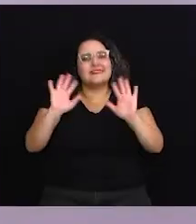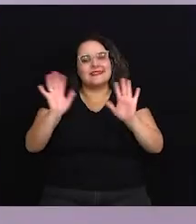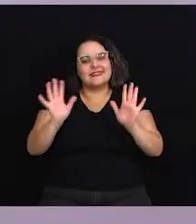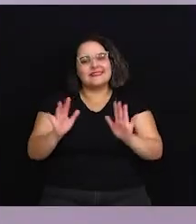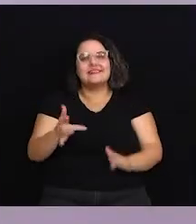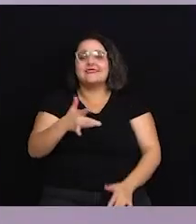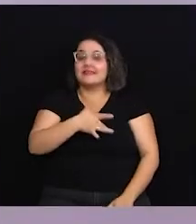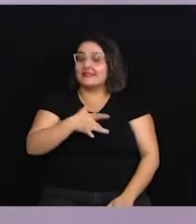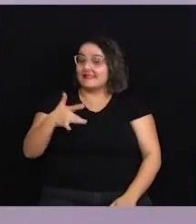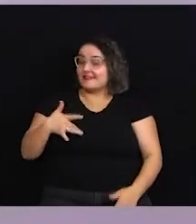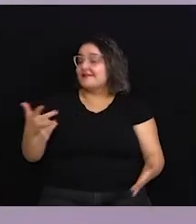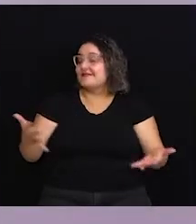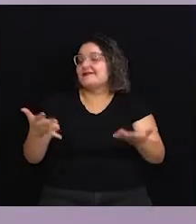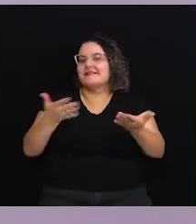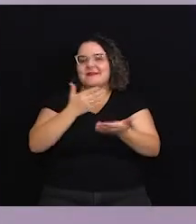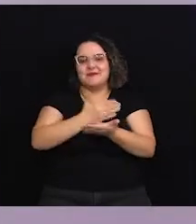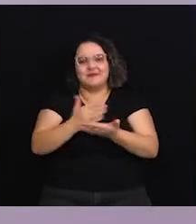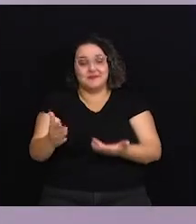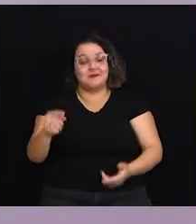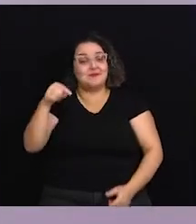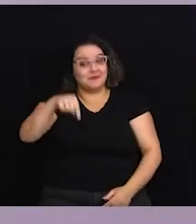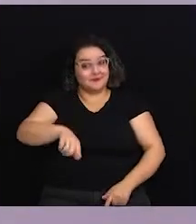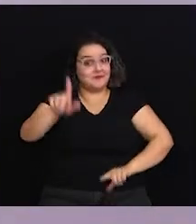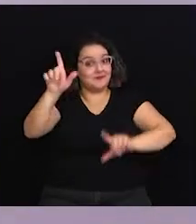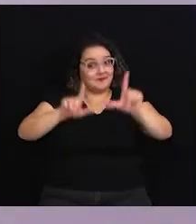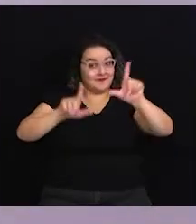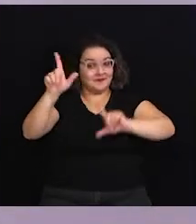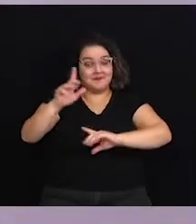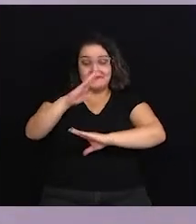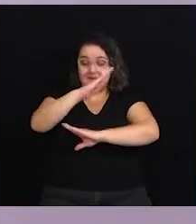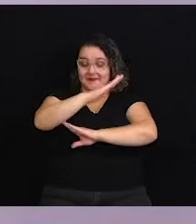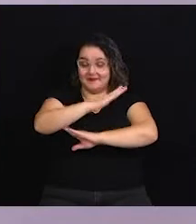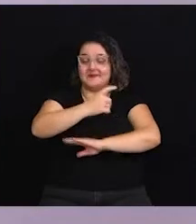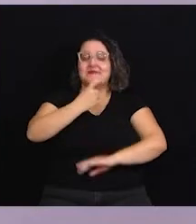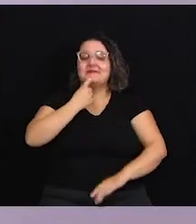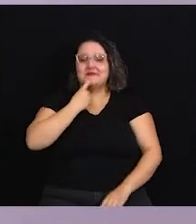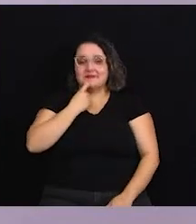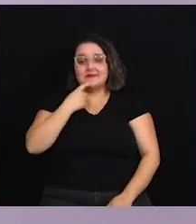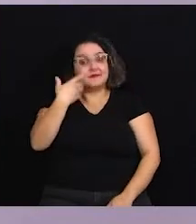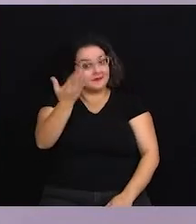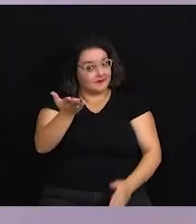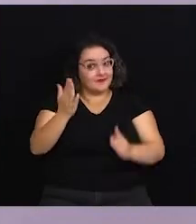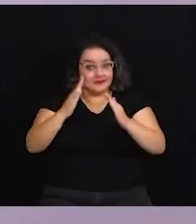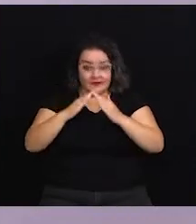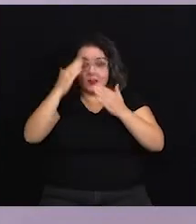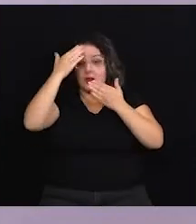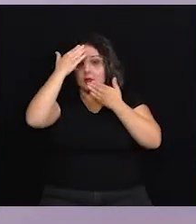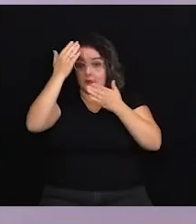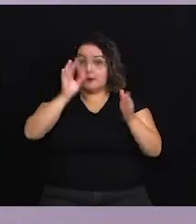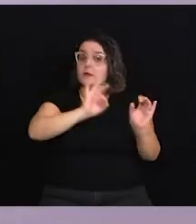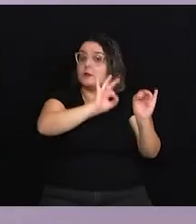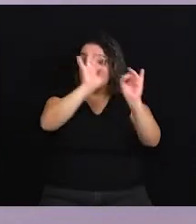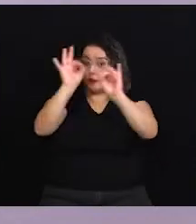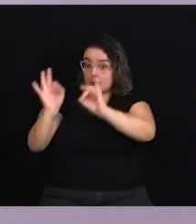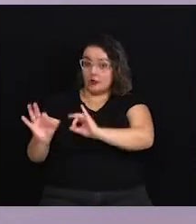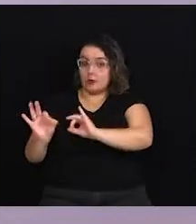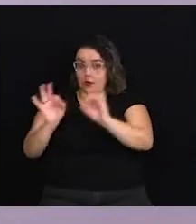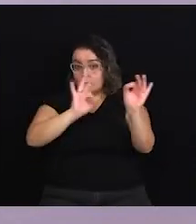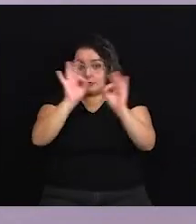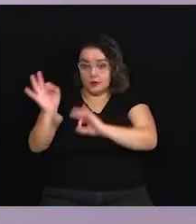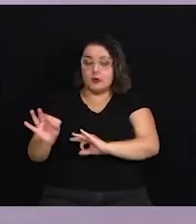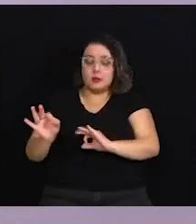o Olá mais um saúde a vida Começando aqui pela tela da TV Câmara Campinas a você de casa muito obrigada pela sua companhia